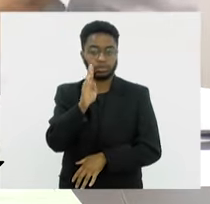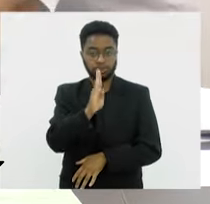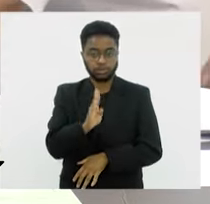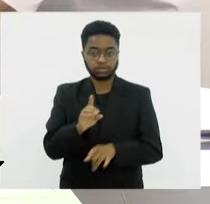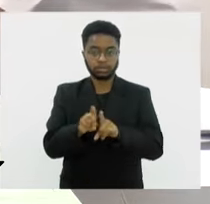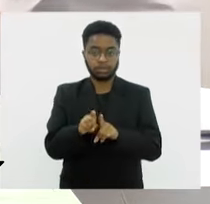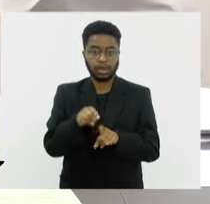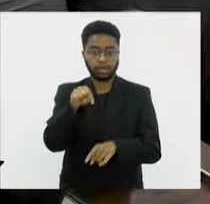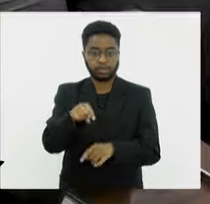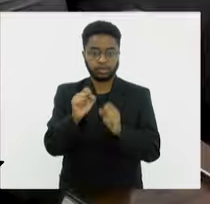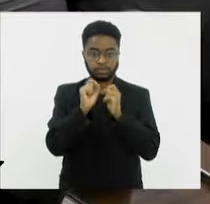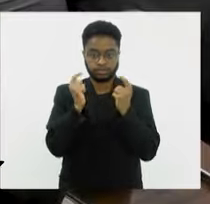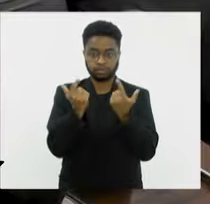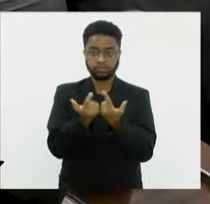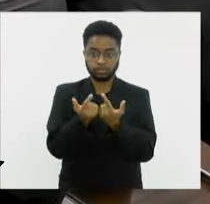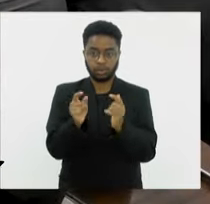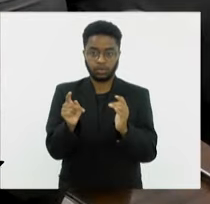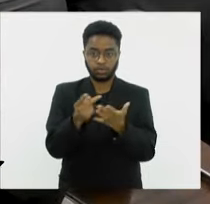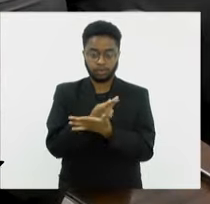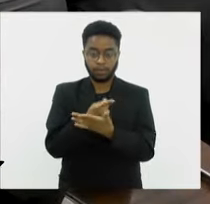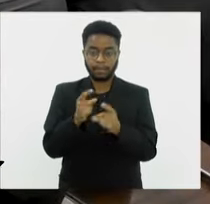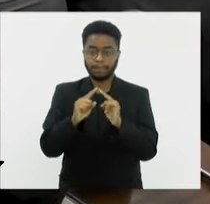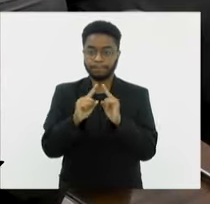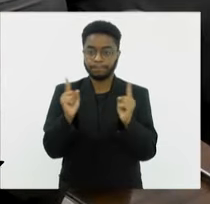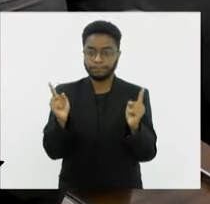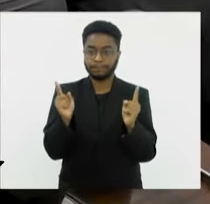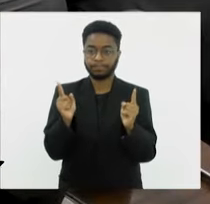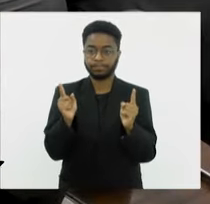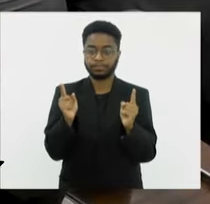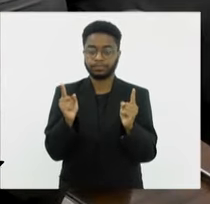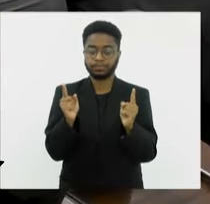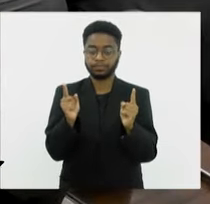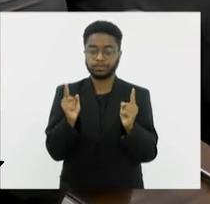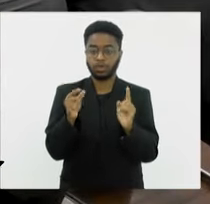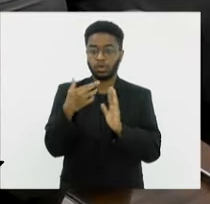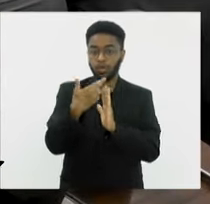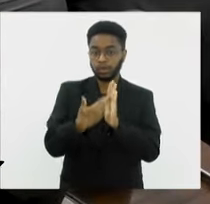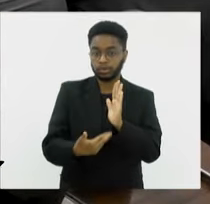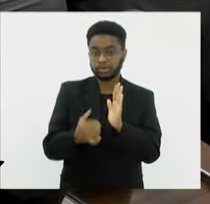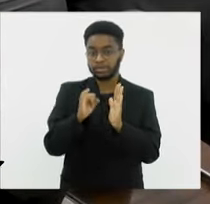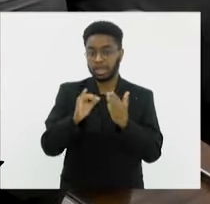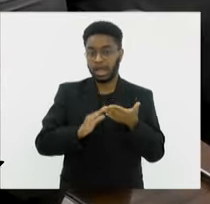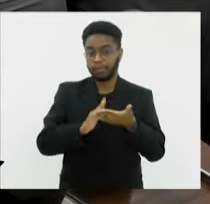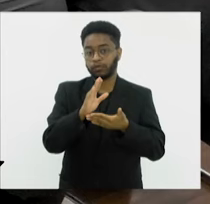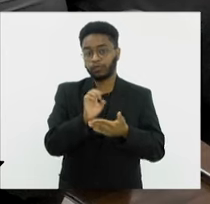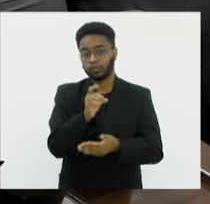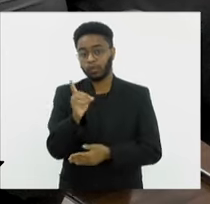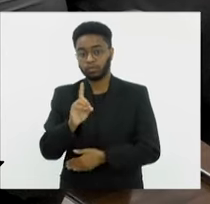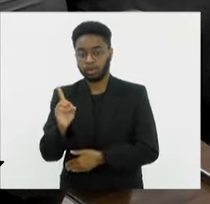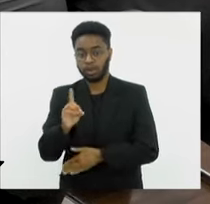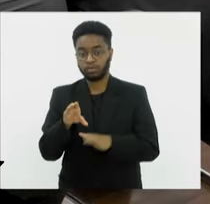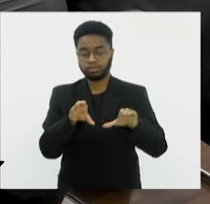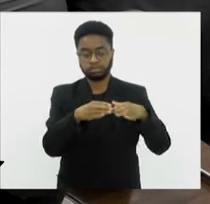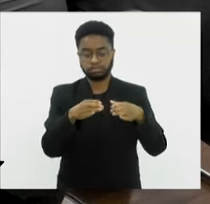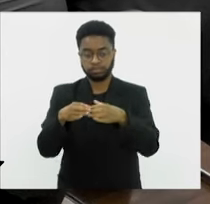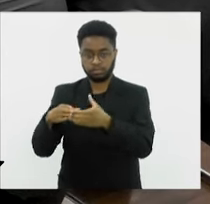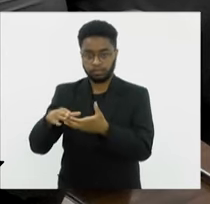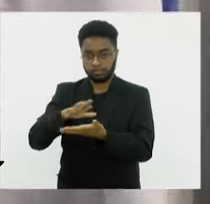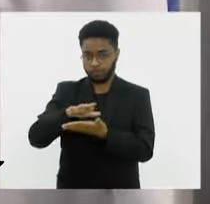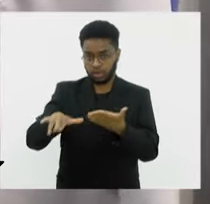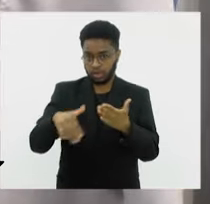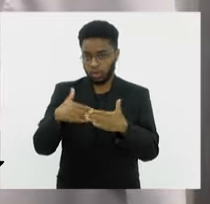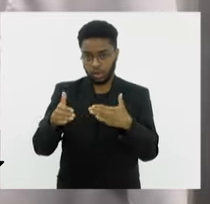Parlamento Fluminense. No entanto, esses relatórios, aprovados ou não, dessas comissões, em que âmbito